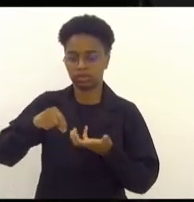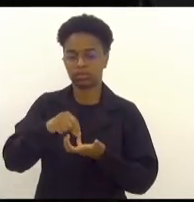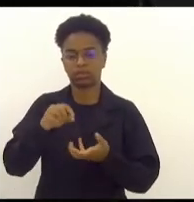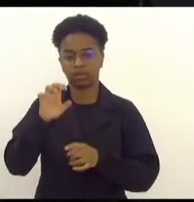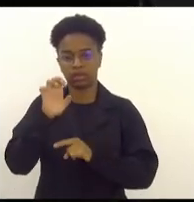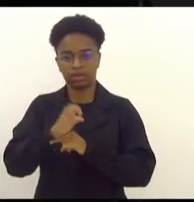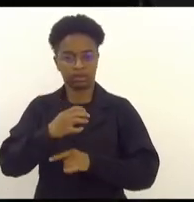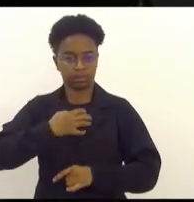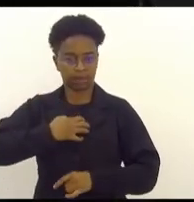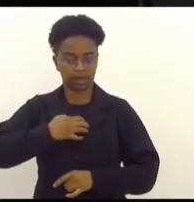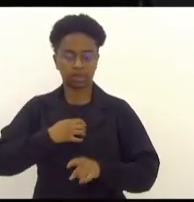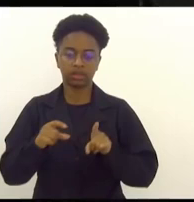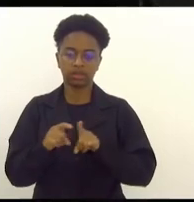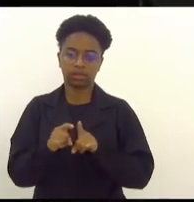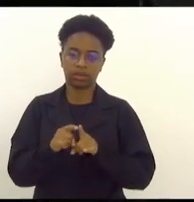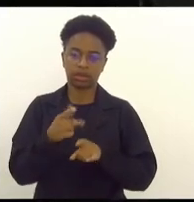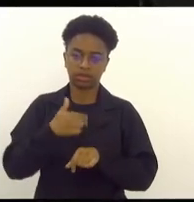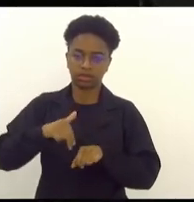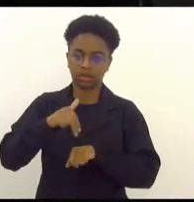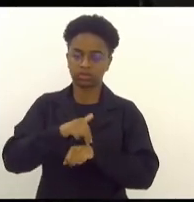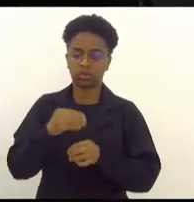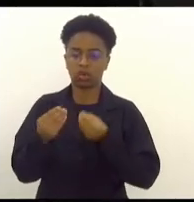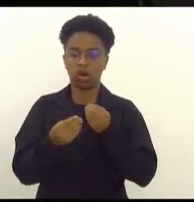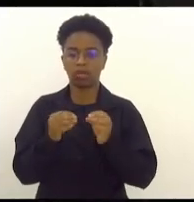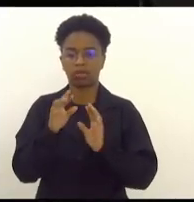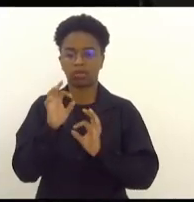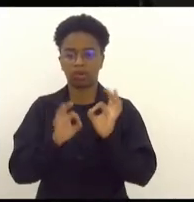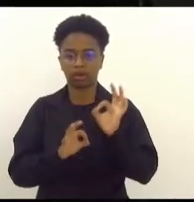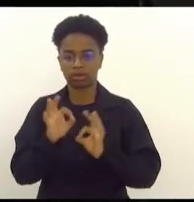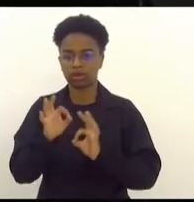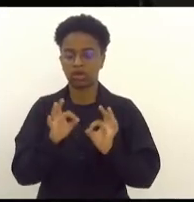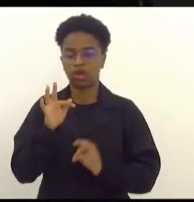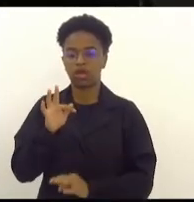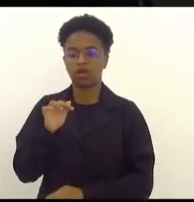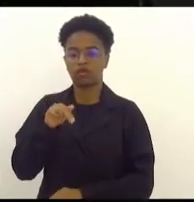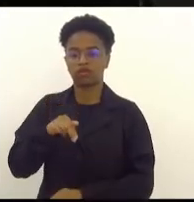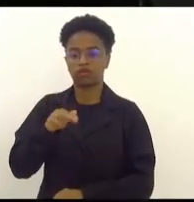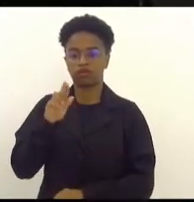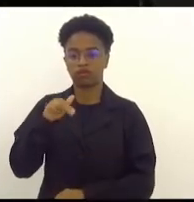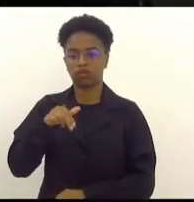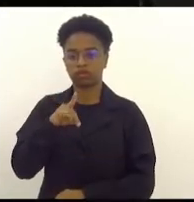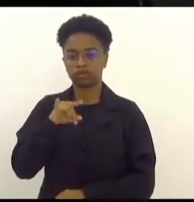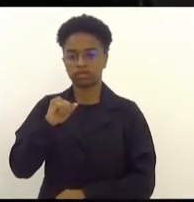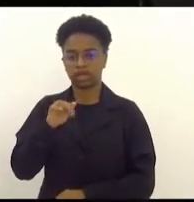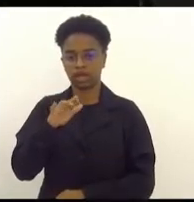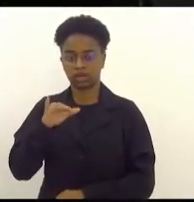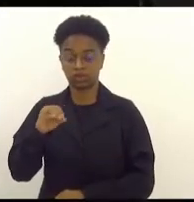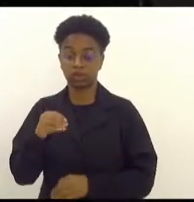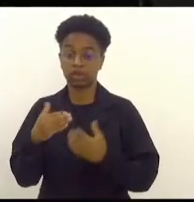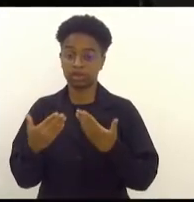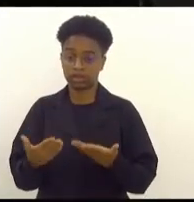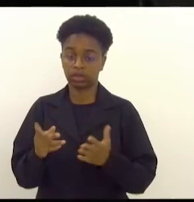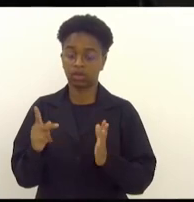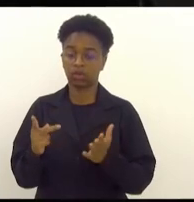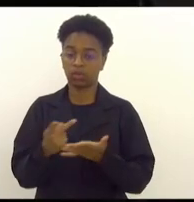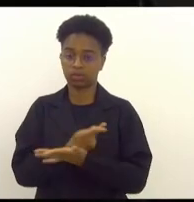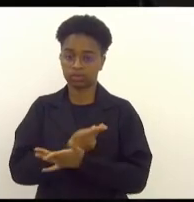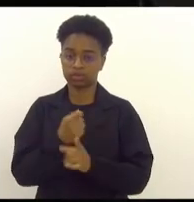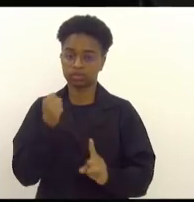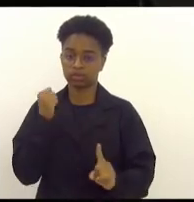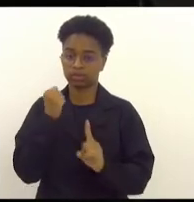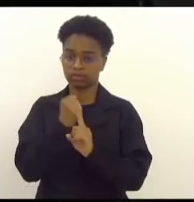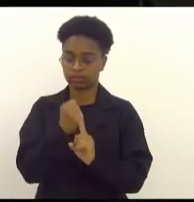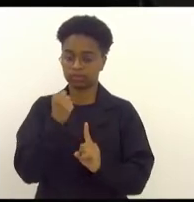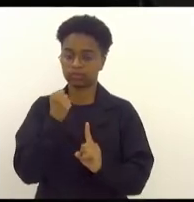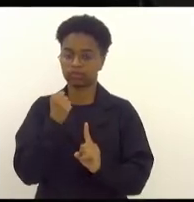a regularização fundiária e nesse caso tivemos um assassinato Bárbaro mandado